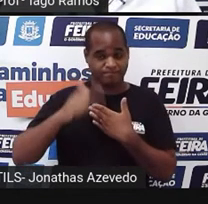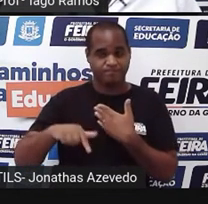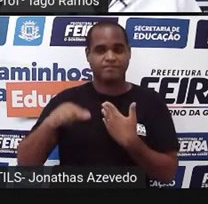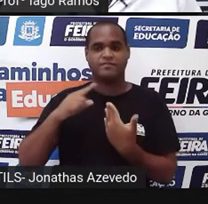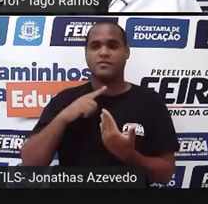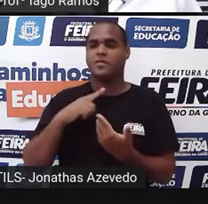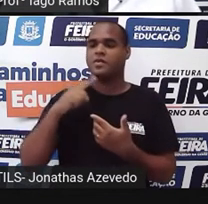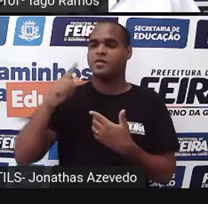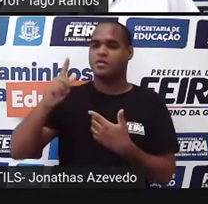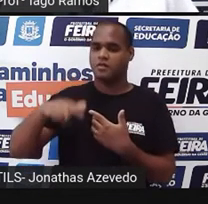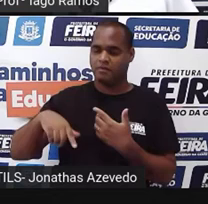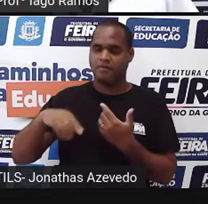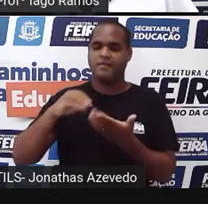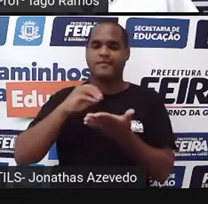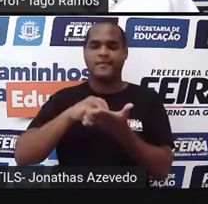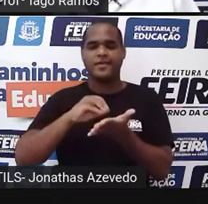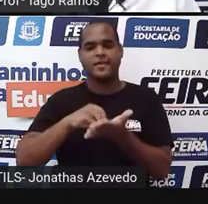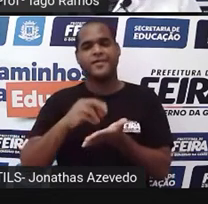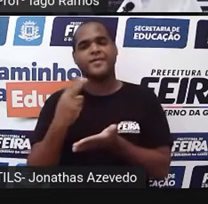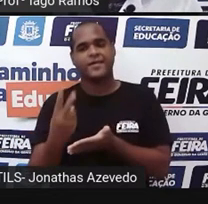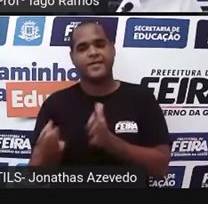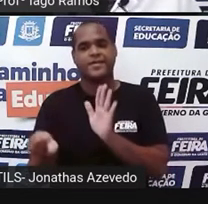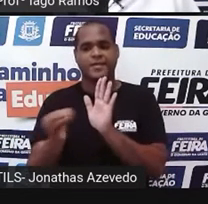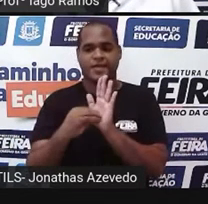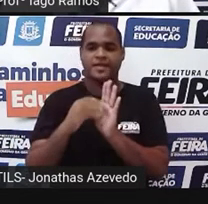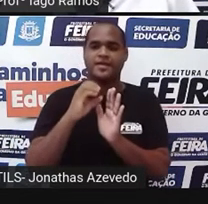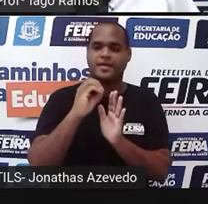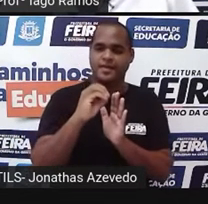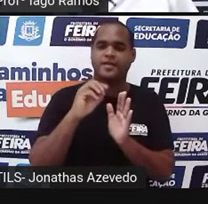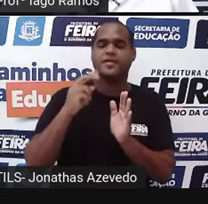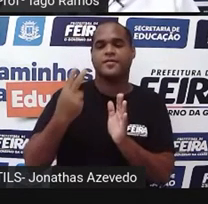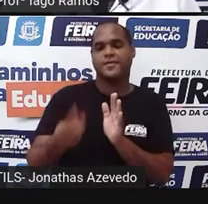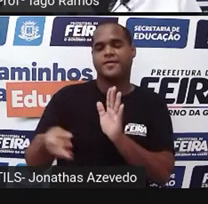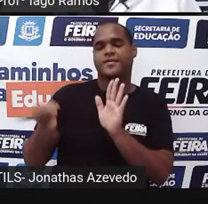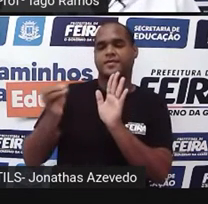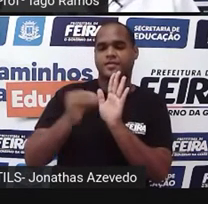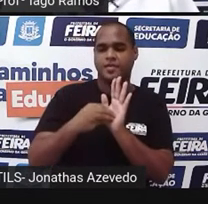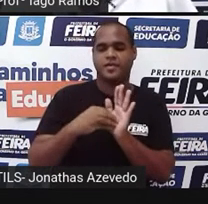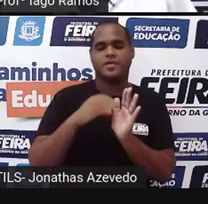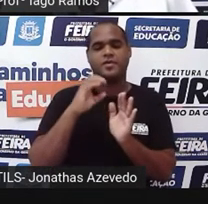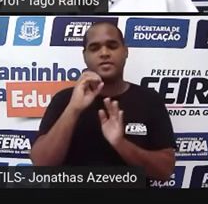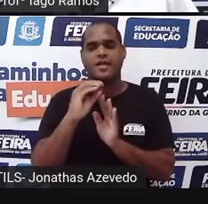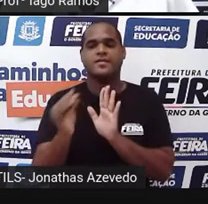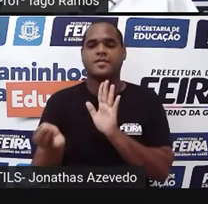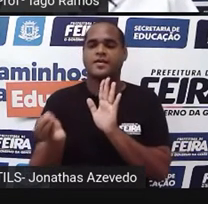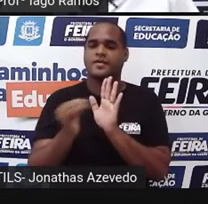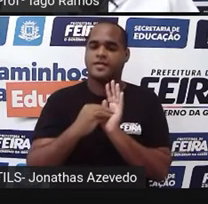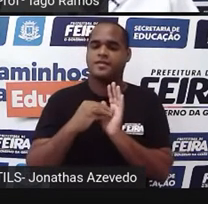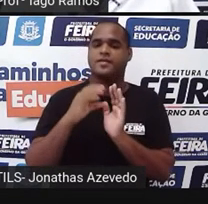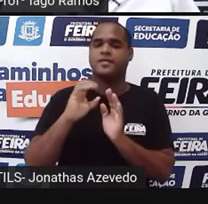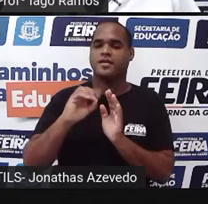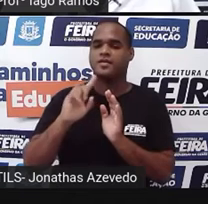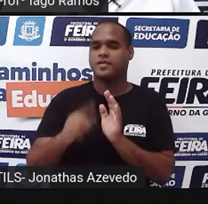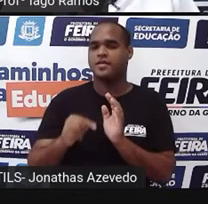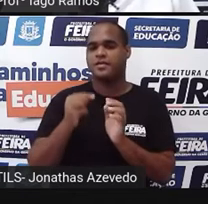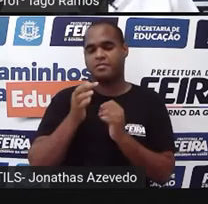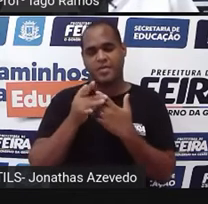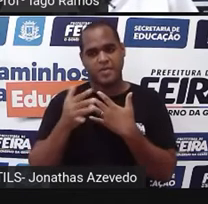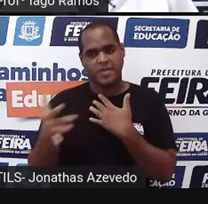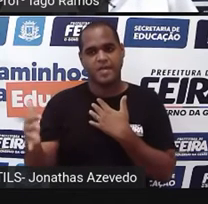da dois sobra dois coloca zero da Dori sobrar dois coloca zero Vamos